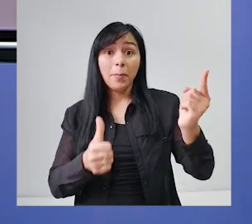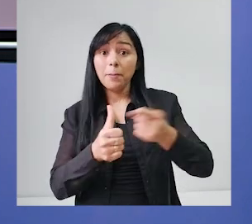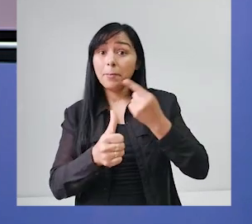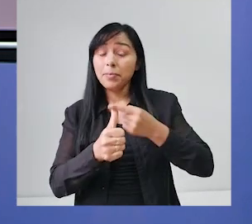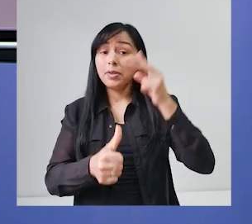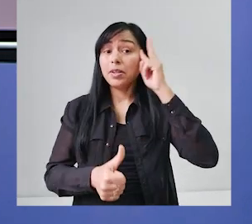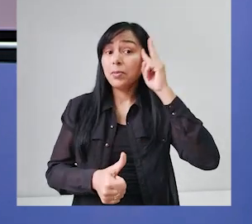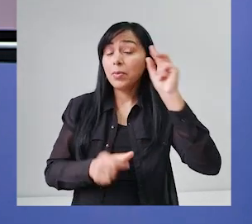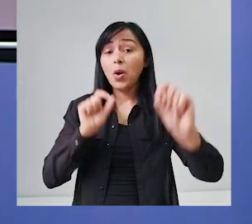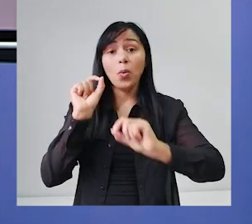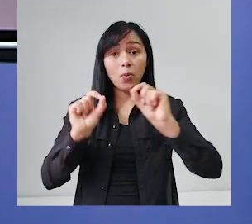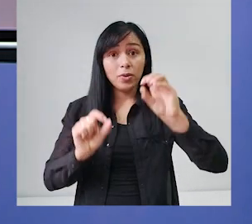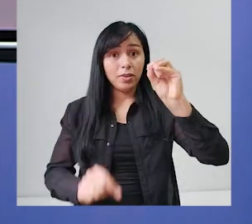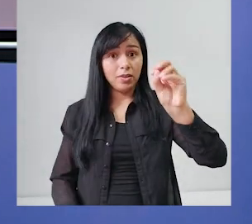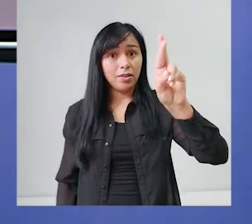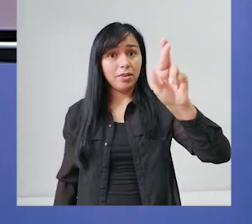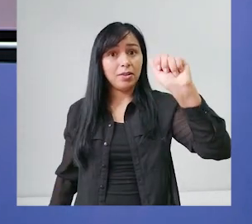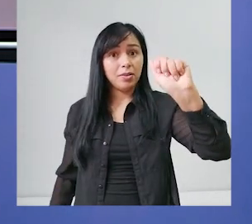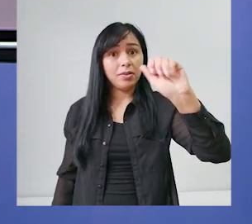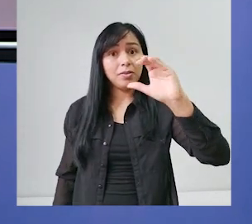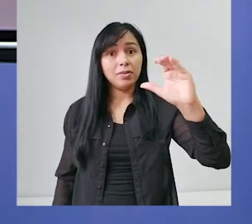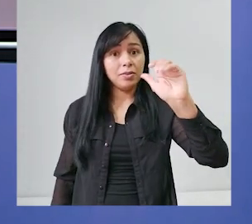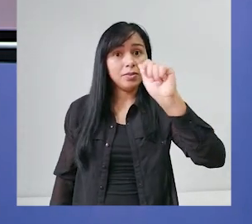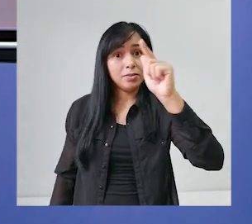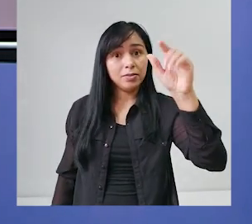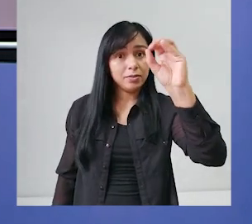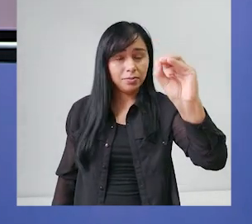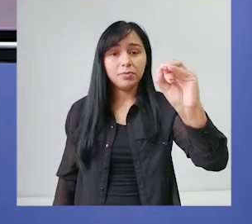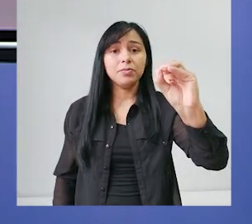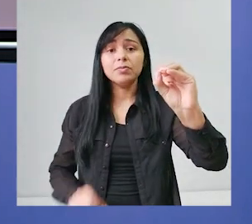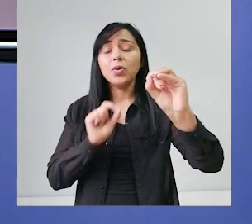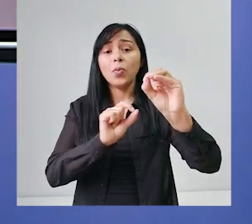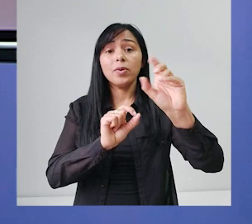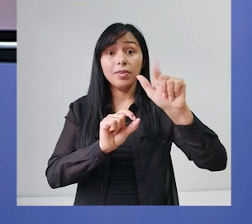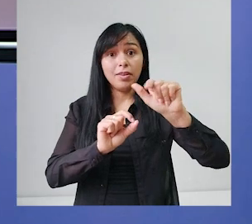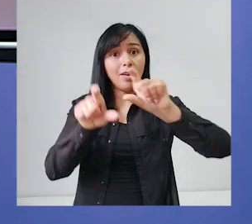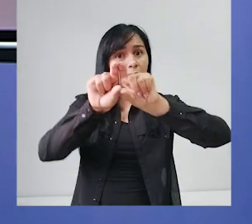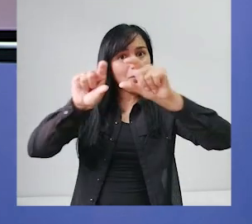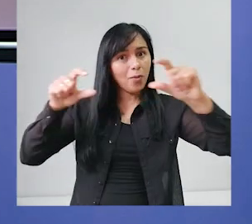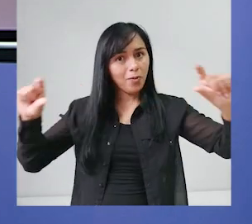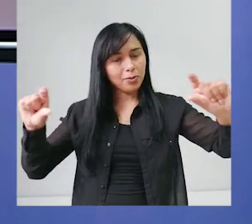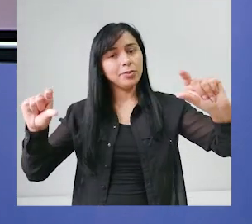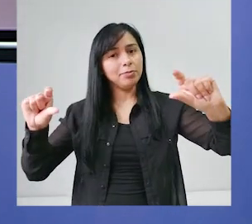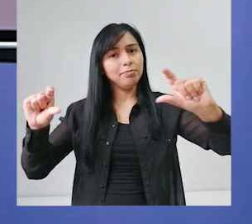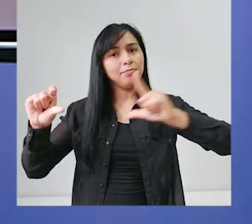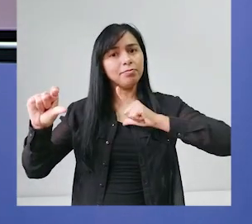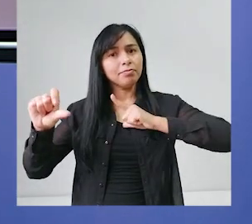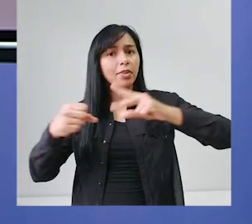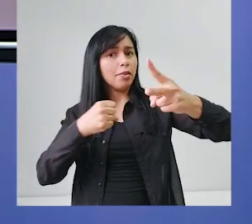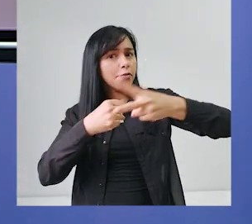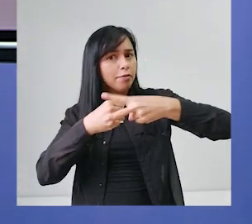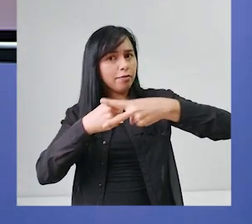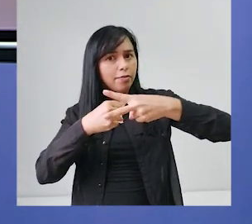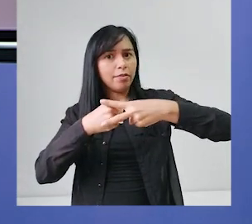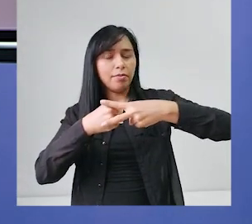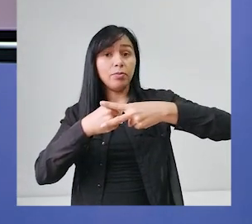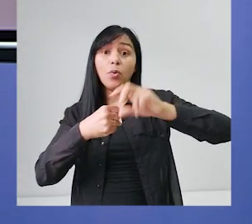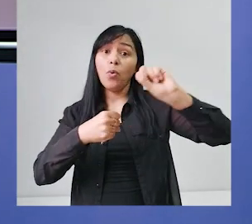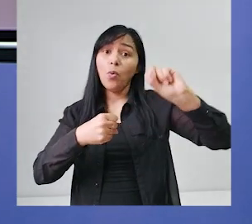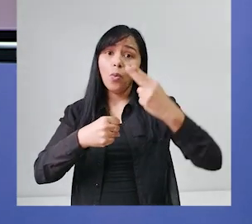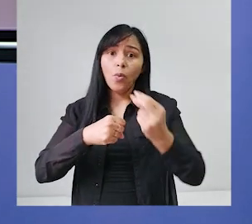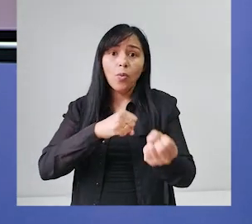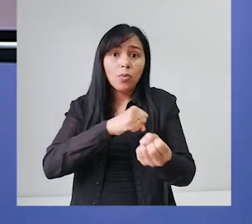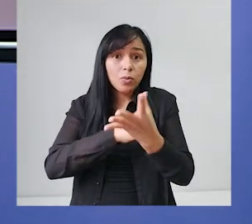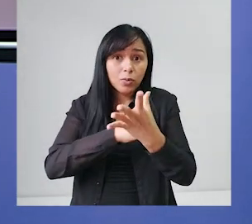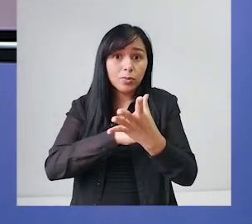Primeiro vamos relembrar o que é uma oração a oração é o enunciado que se organiza em torno de um verbo